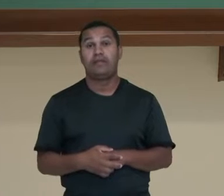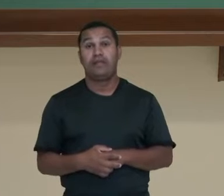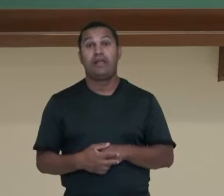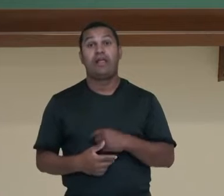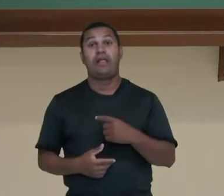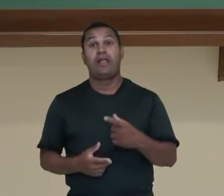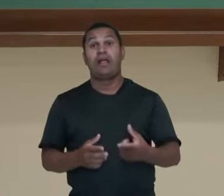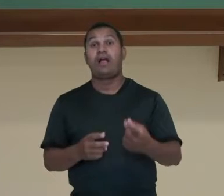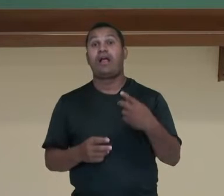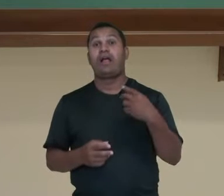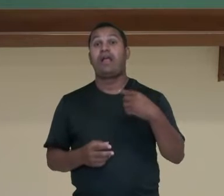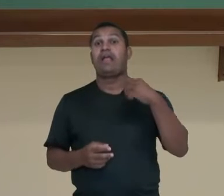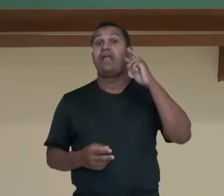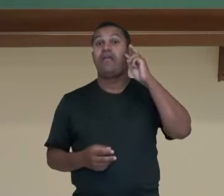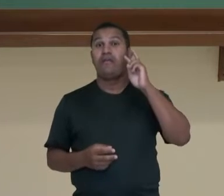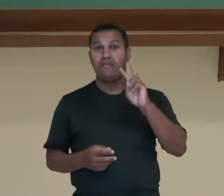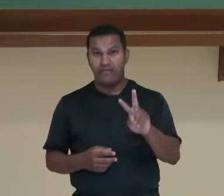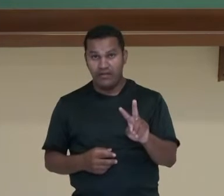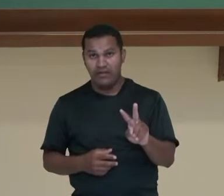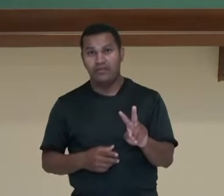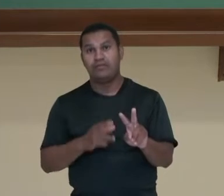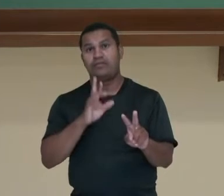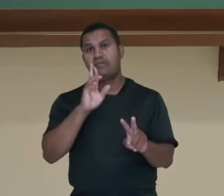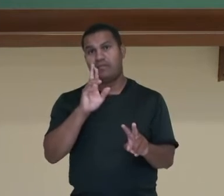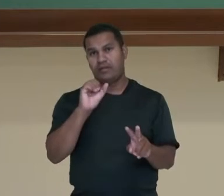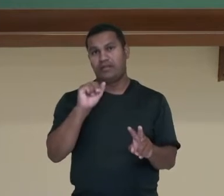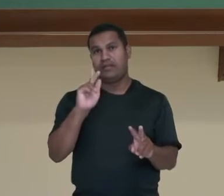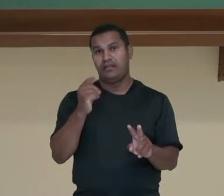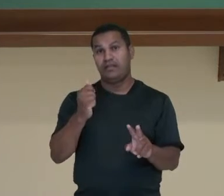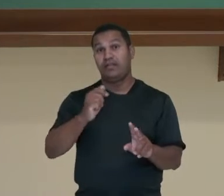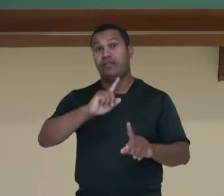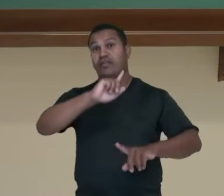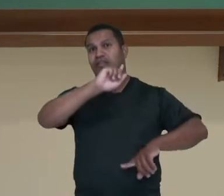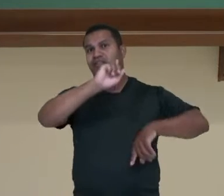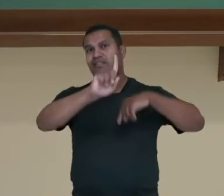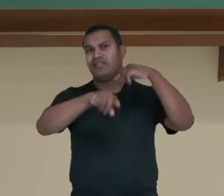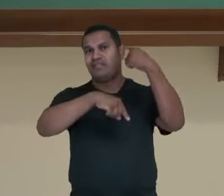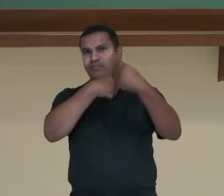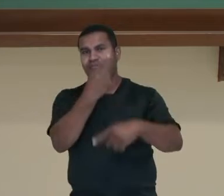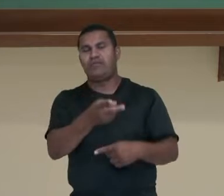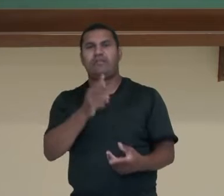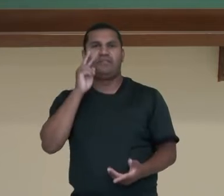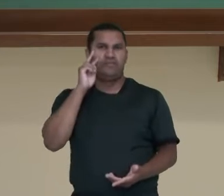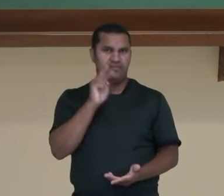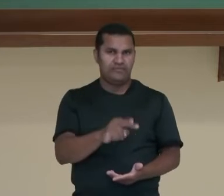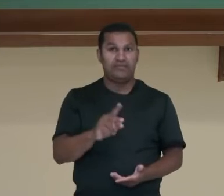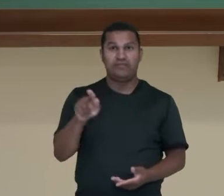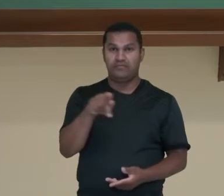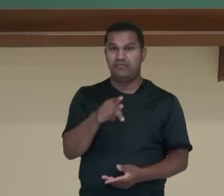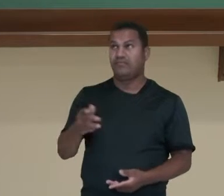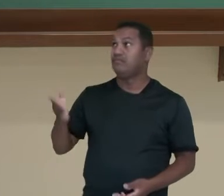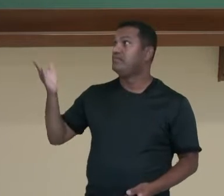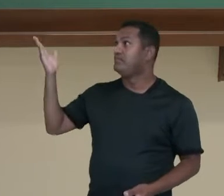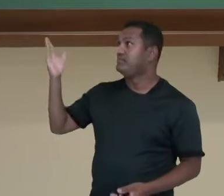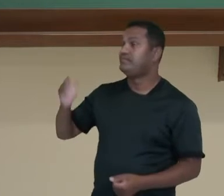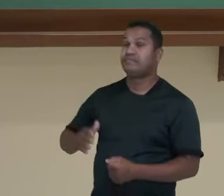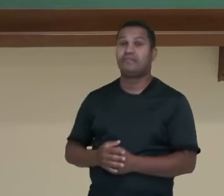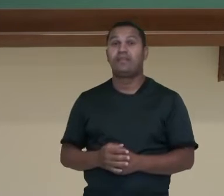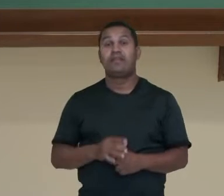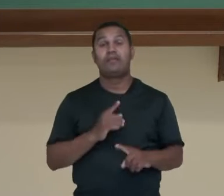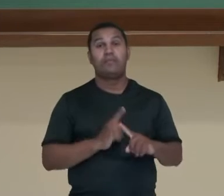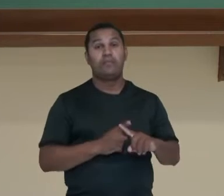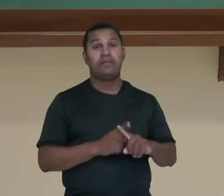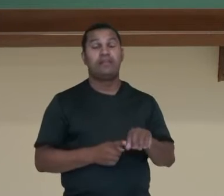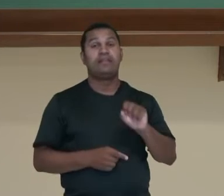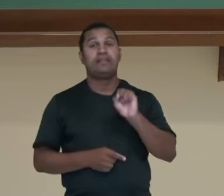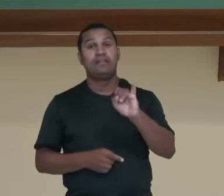depois que eu assisto. Eu gosto de ver o que as pessoas também pensaram, né? Porque se for algo que eu gostei e a pessoa